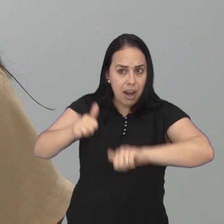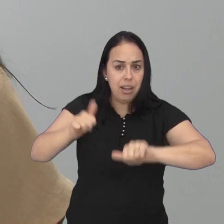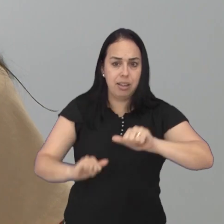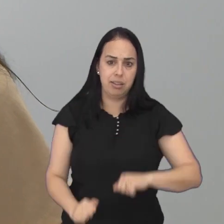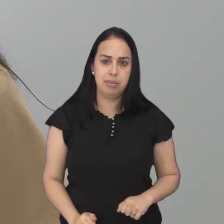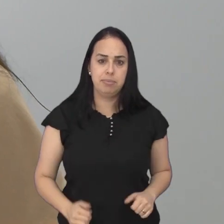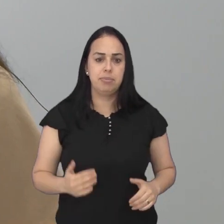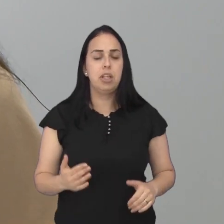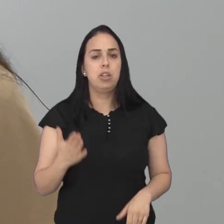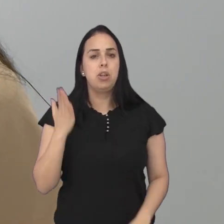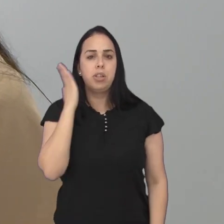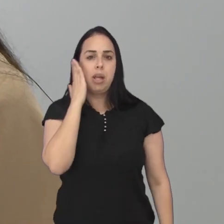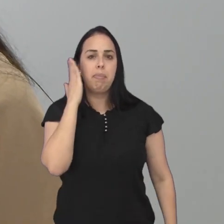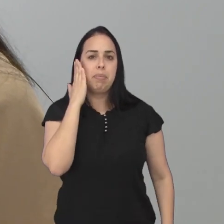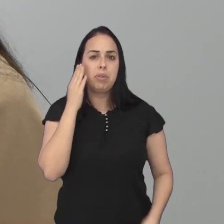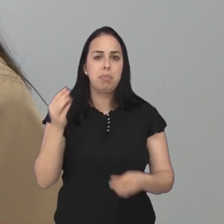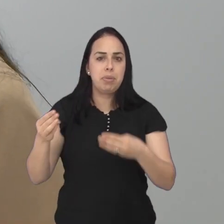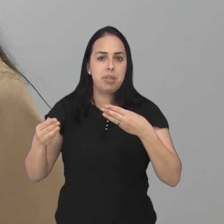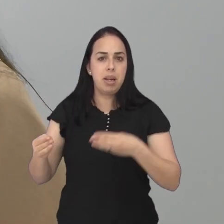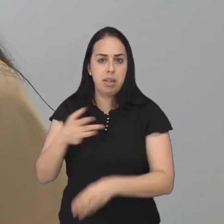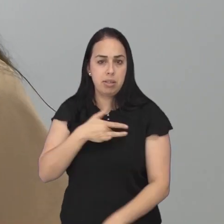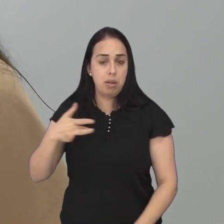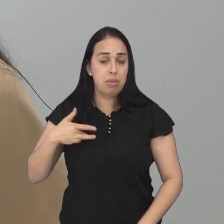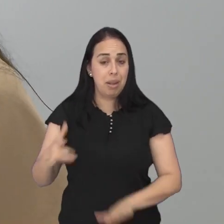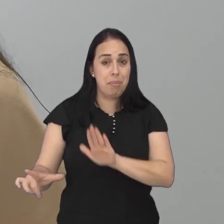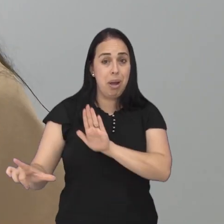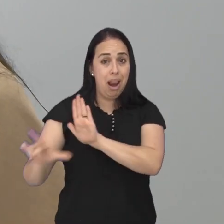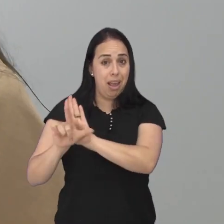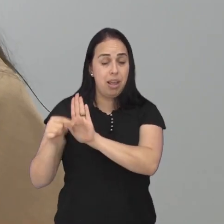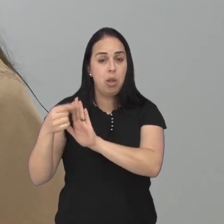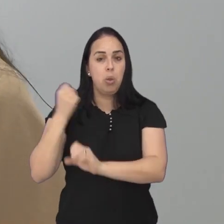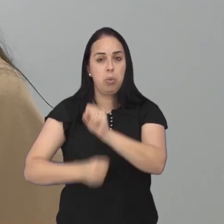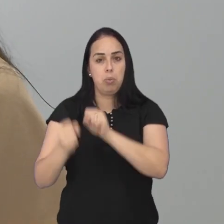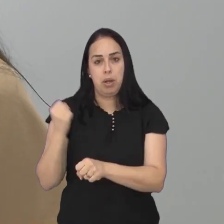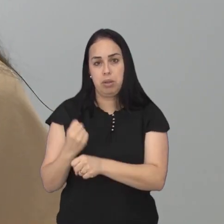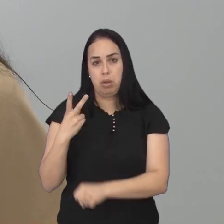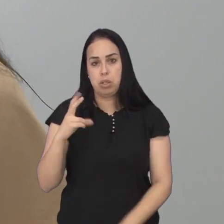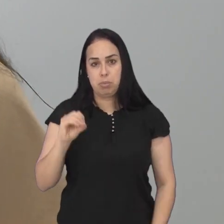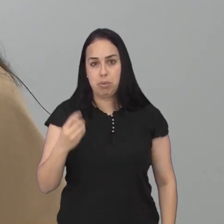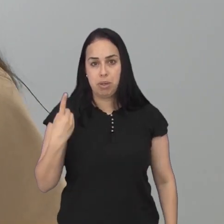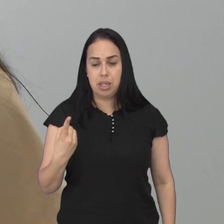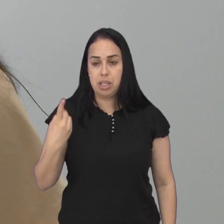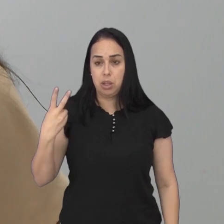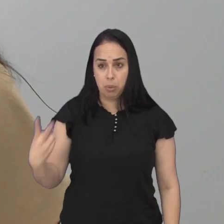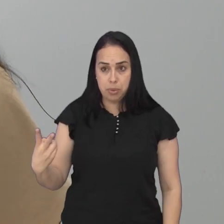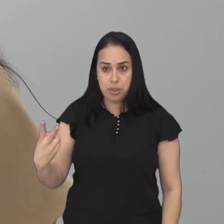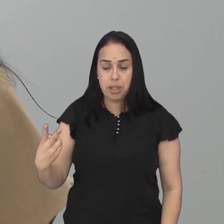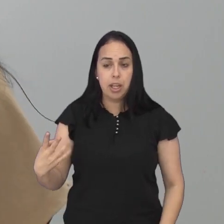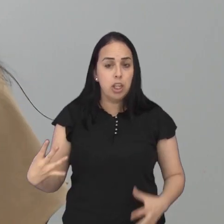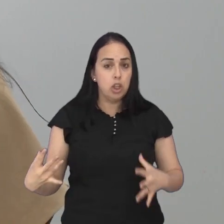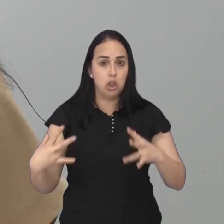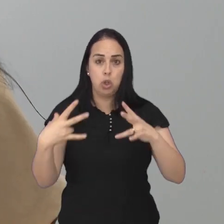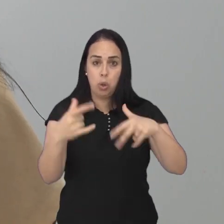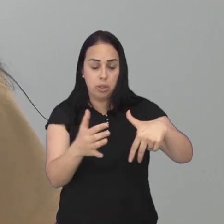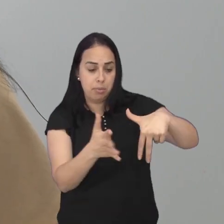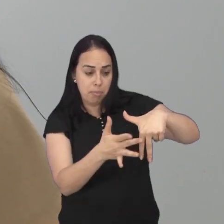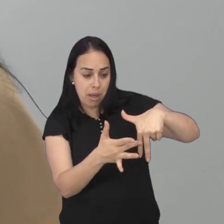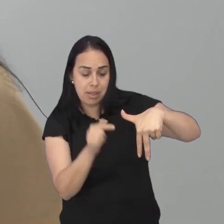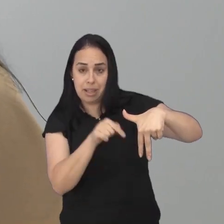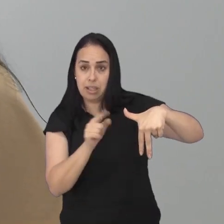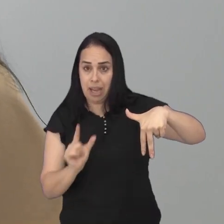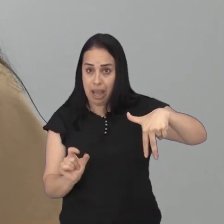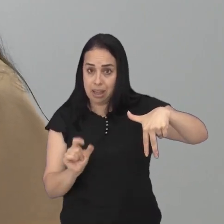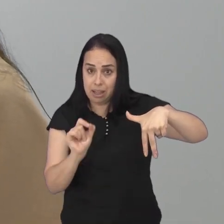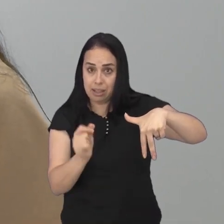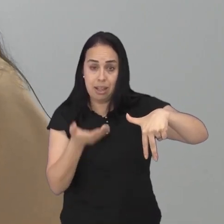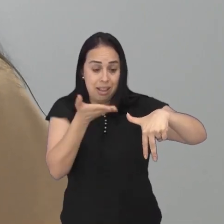sabe que, pelo Ministério da Saúde, existe uma lei, foi feita em 2012, que todo paciente com diagnóstico de câncer, ele deve